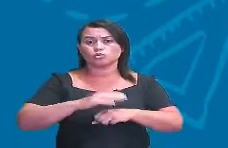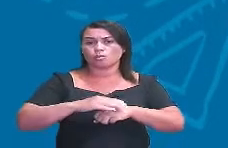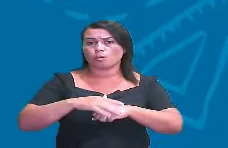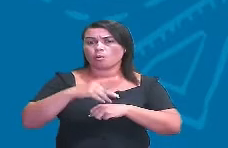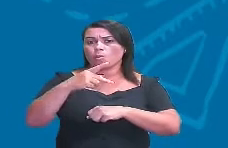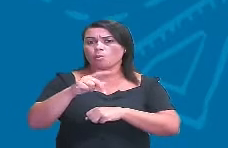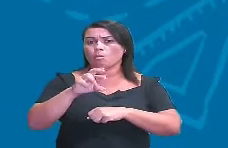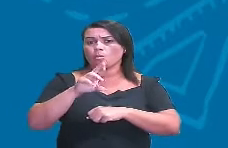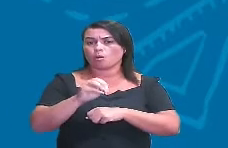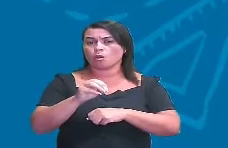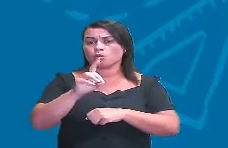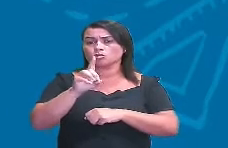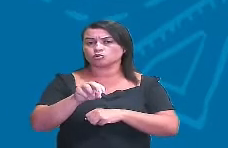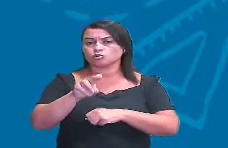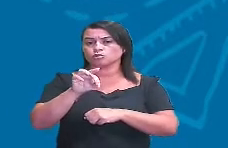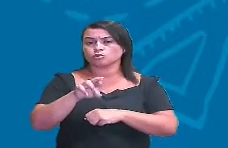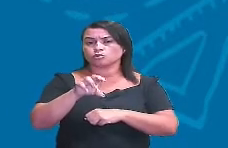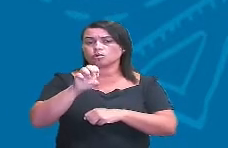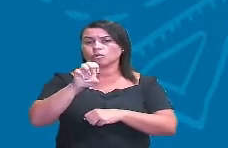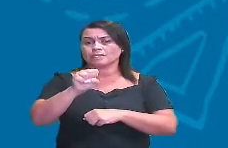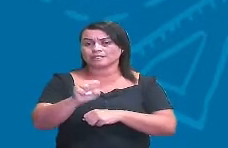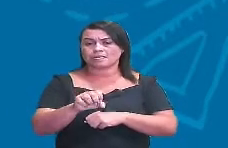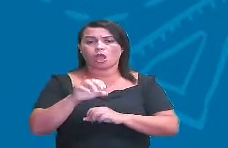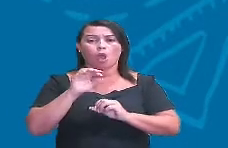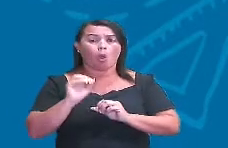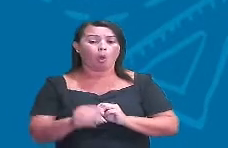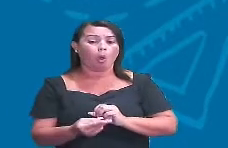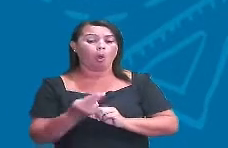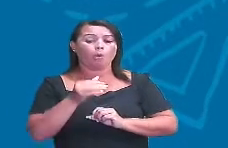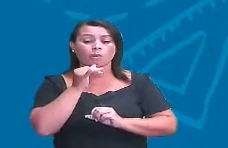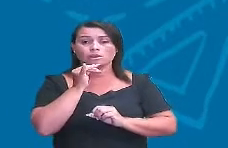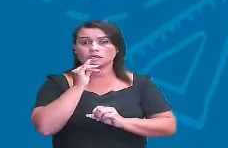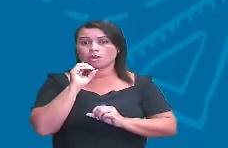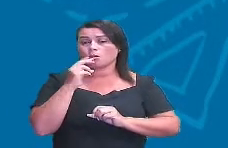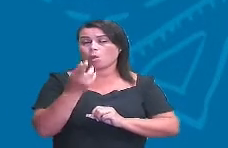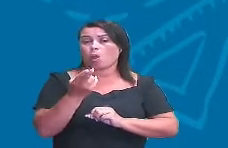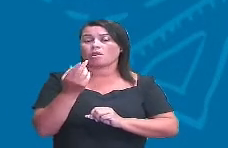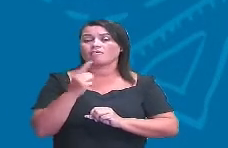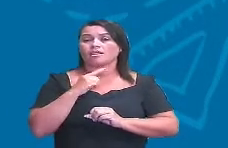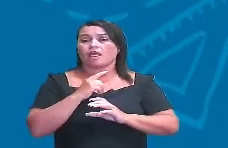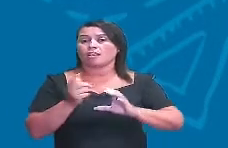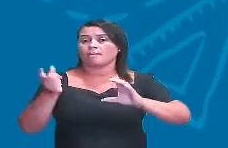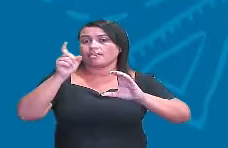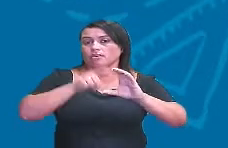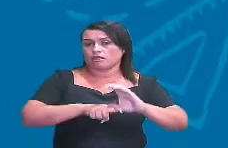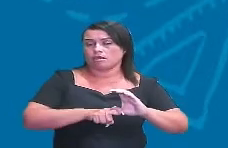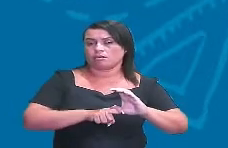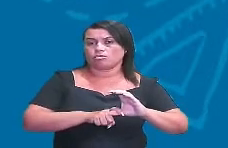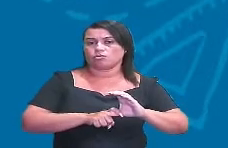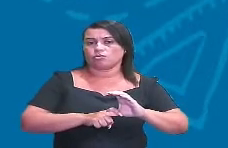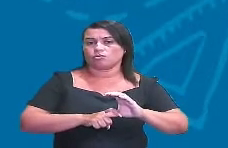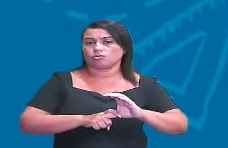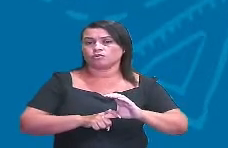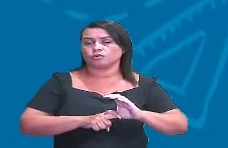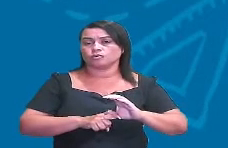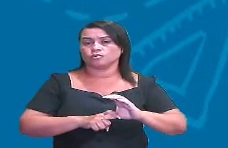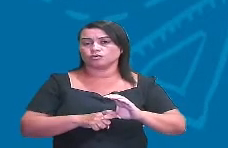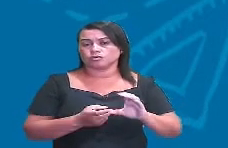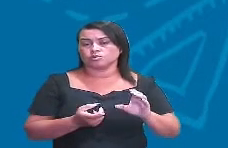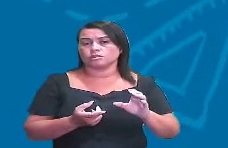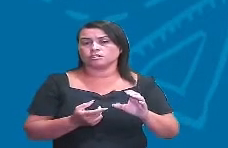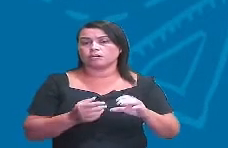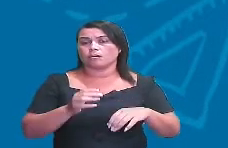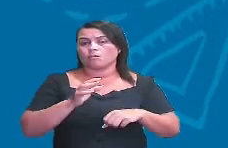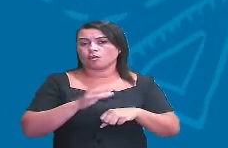organismos consumidores, ou eles vão depender diretamente dos produtores, no caso, aqueles consumidores que